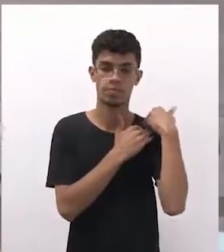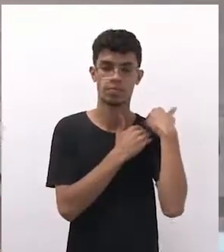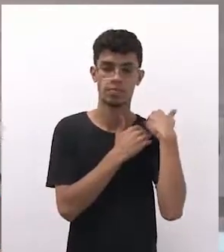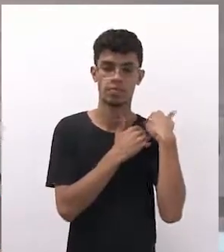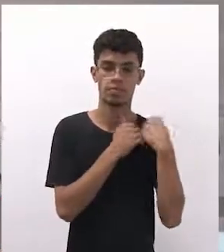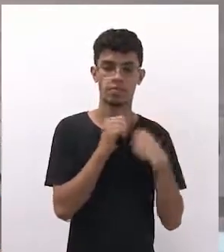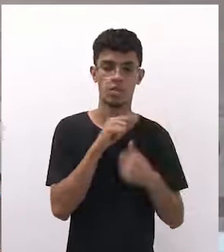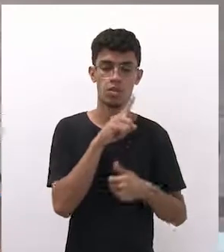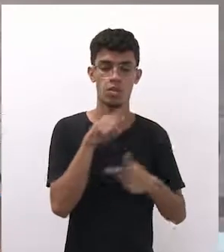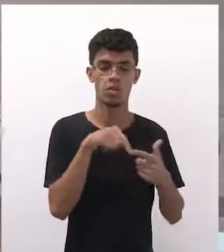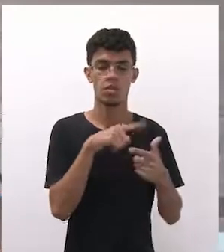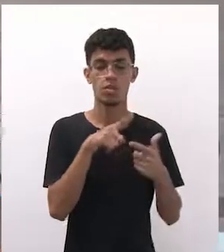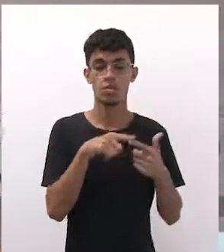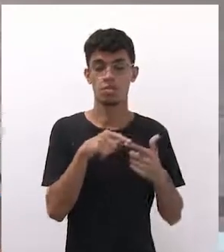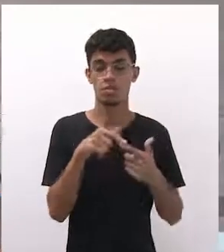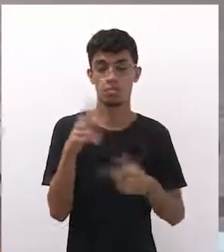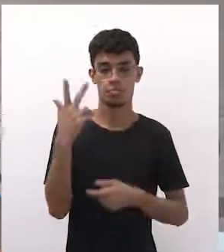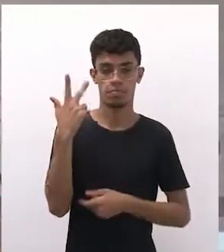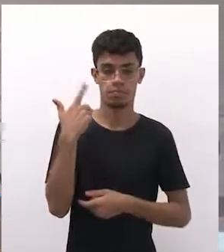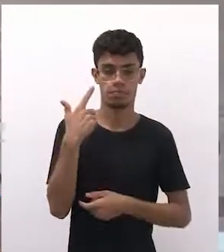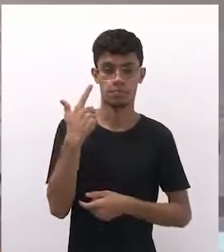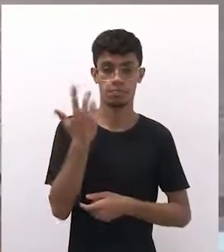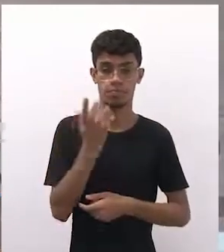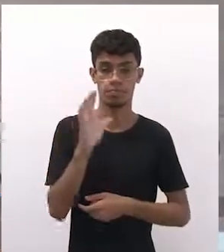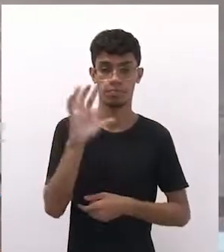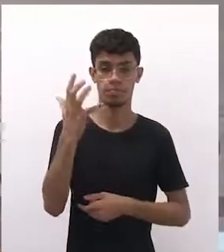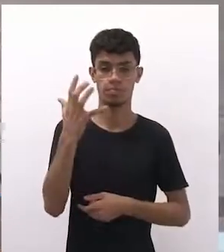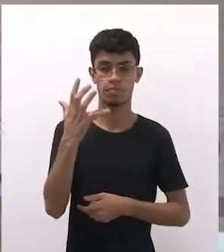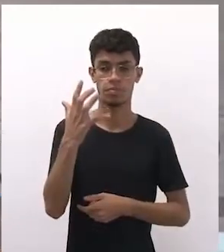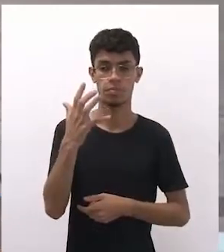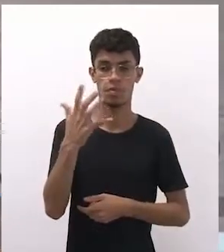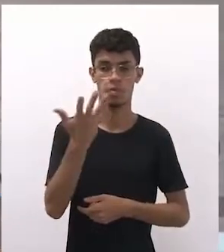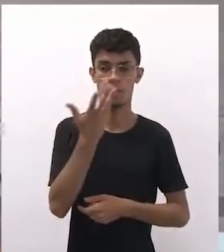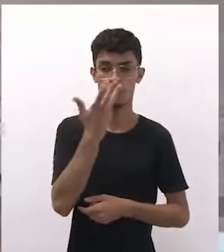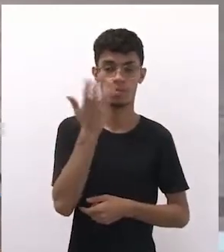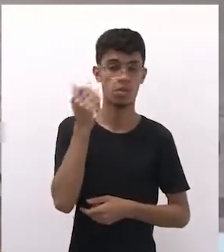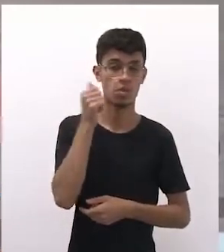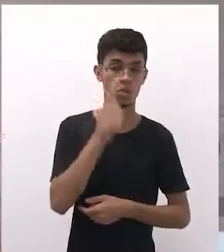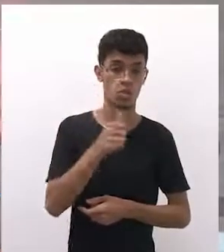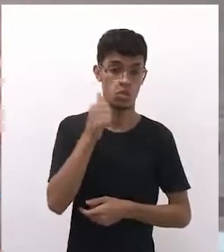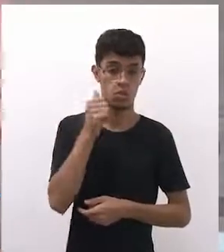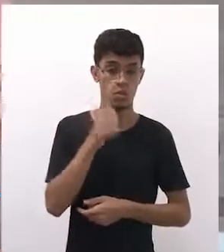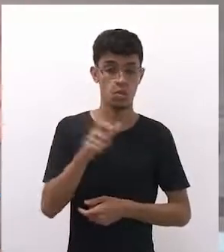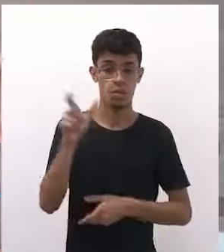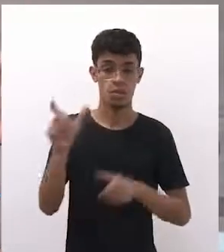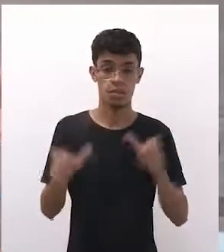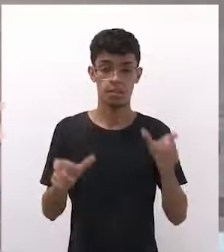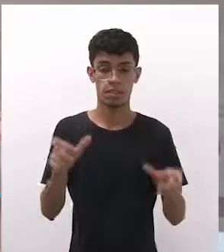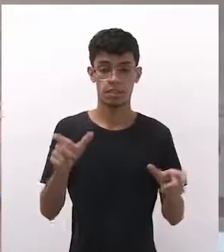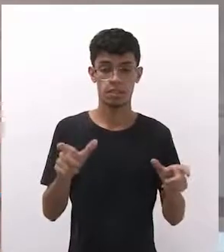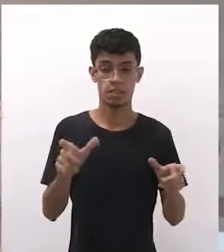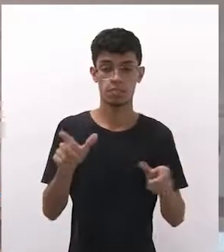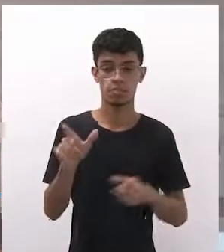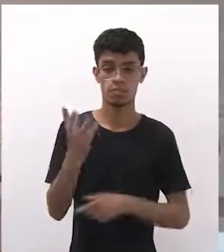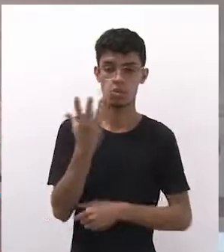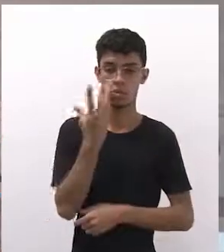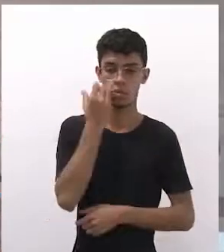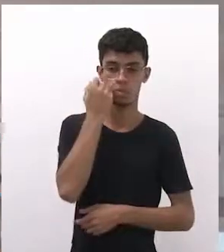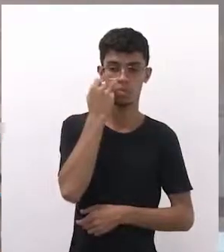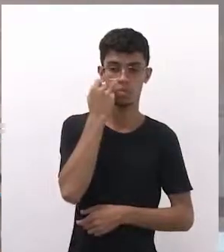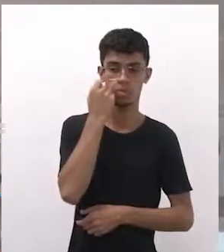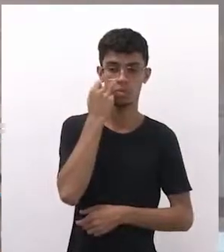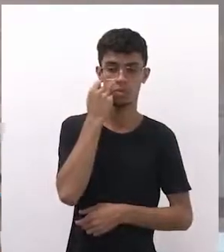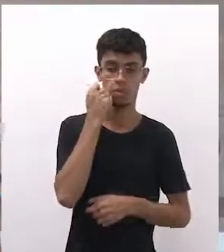outro caso que é muito comum é das meninas que são adotadas, muito entre aspas,